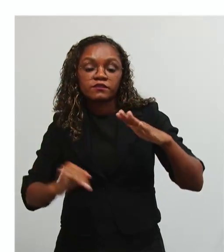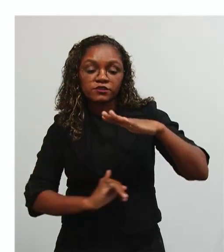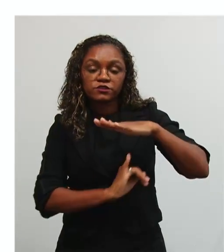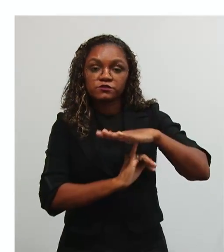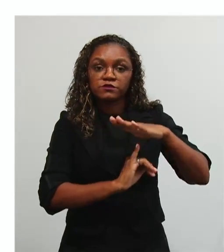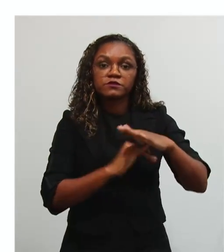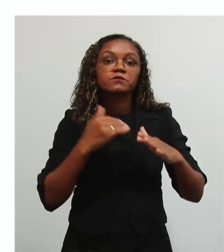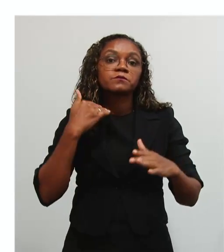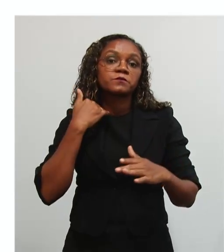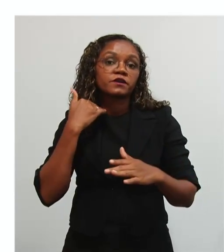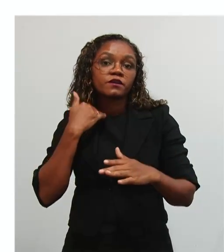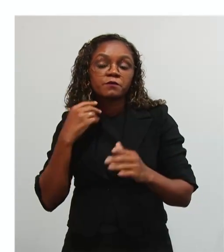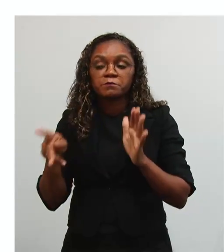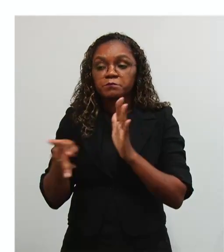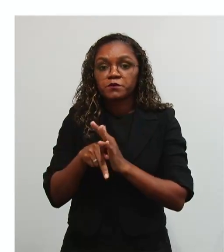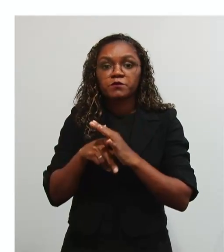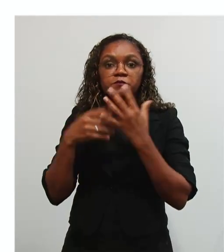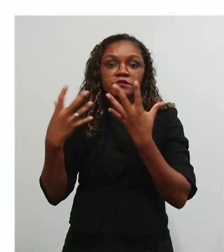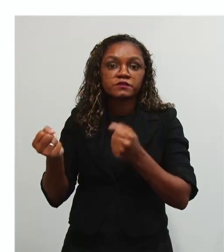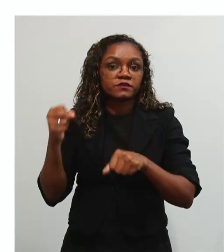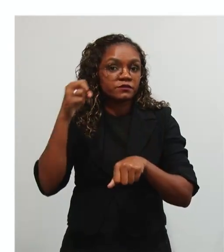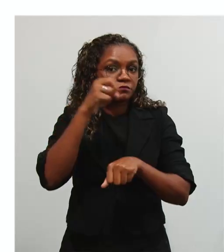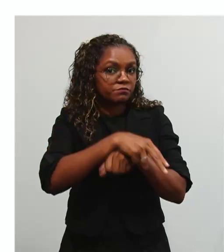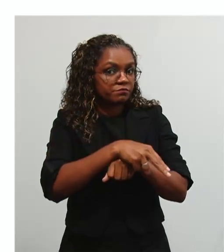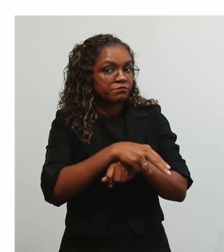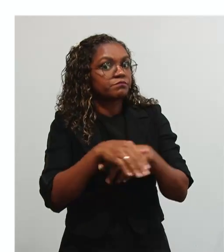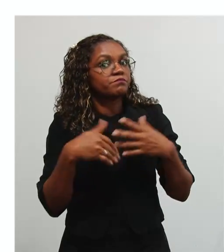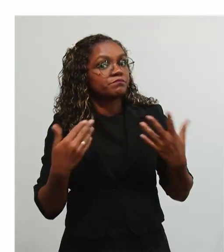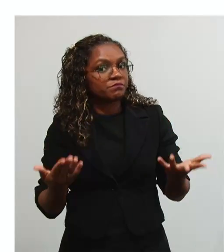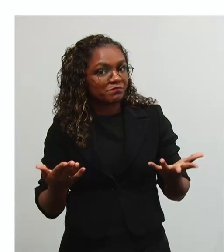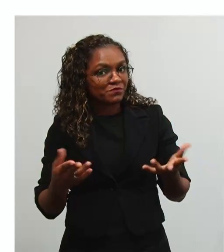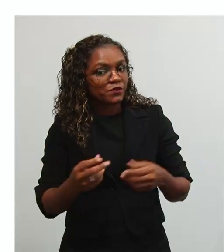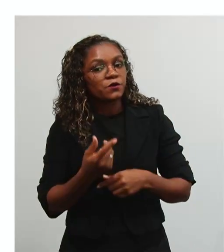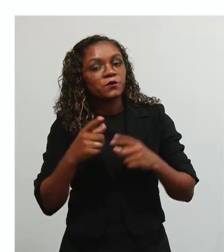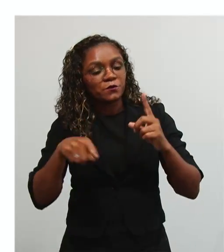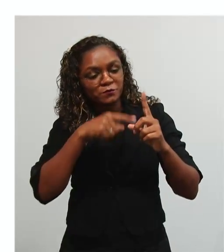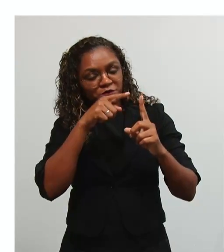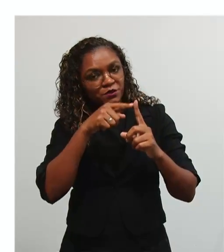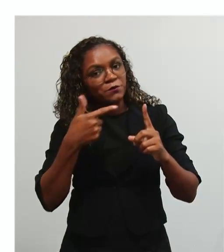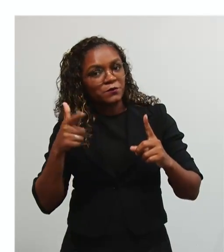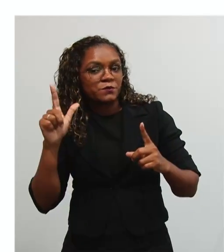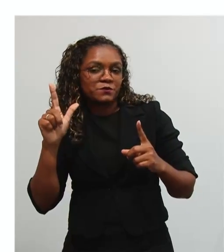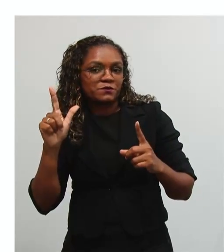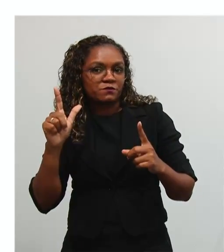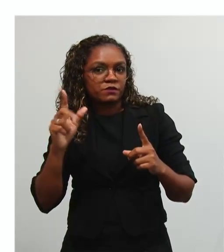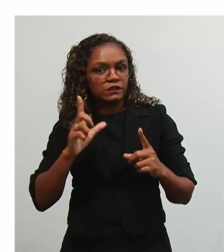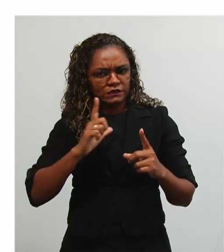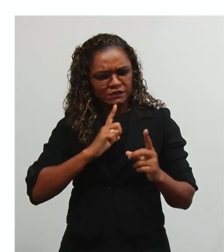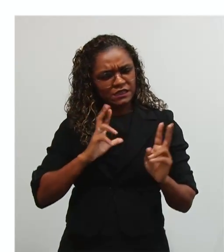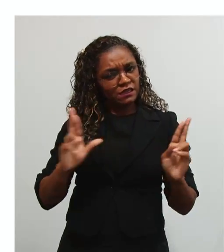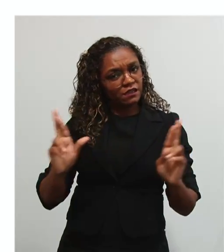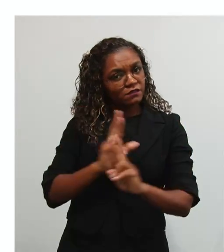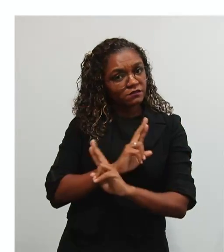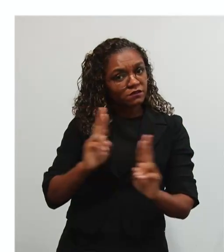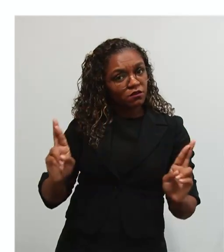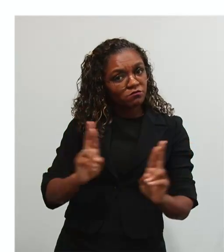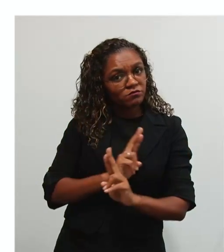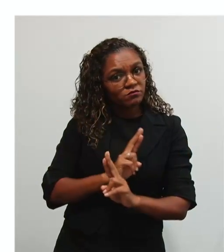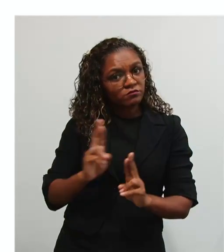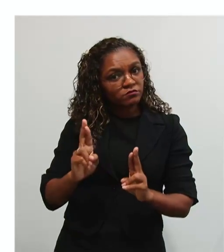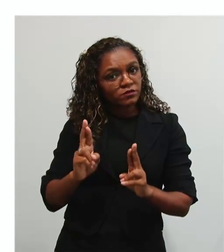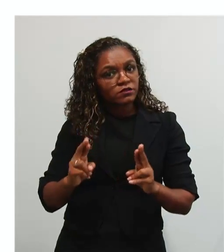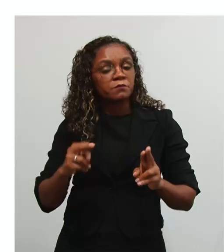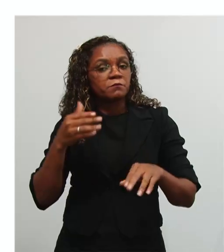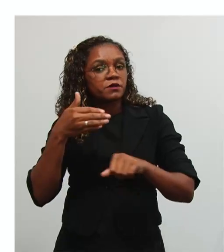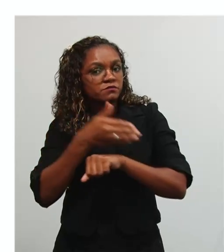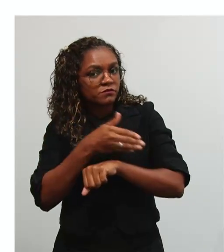bancárias que as empregam. Então, aqui já é um outro objetivo, né? Será que existe relação entre a participação dessas mulheres